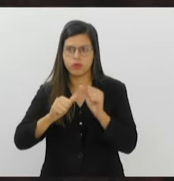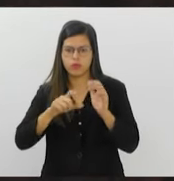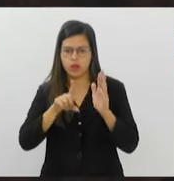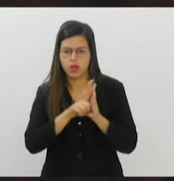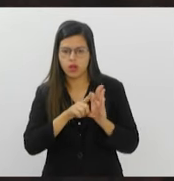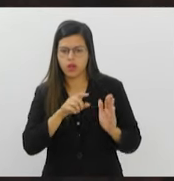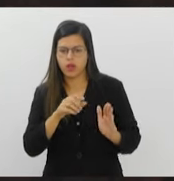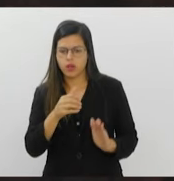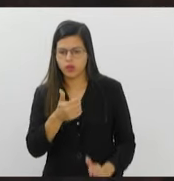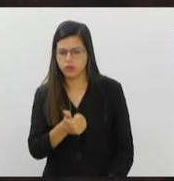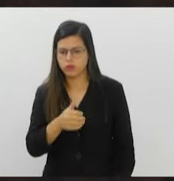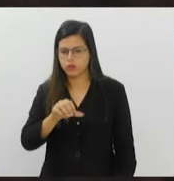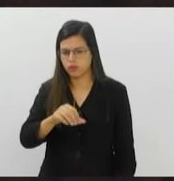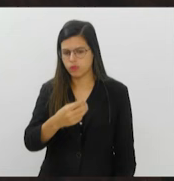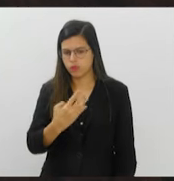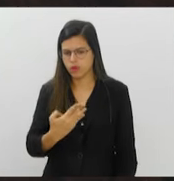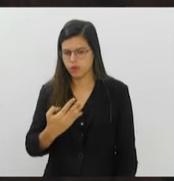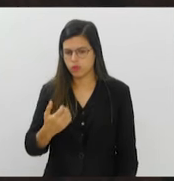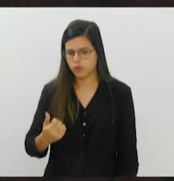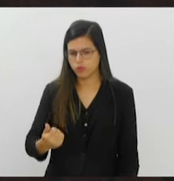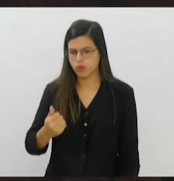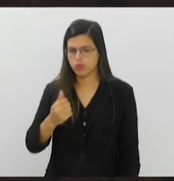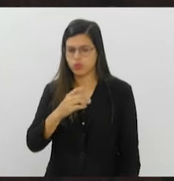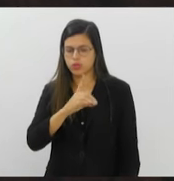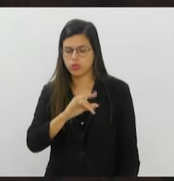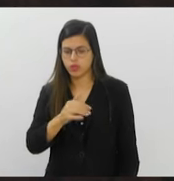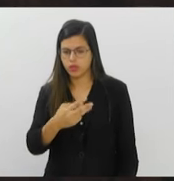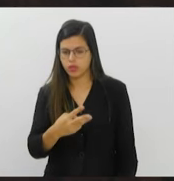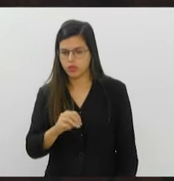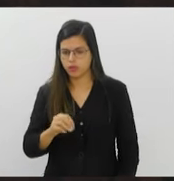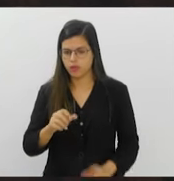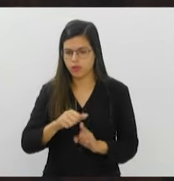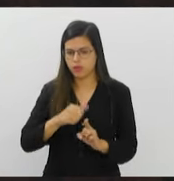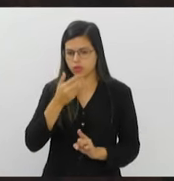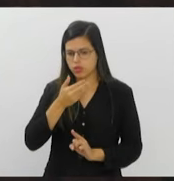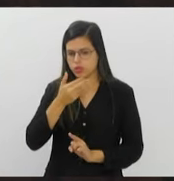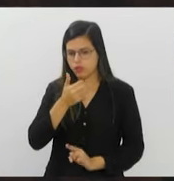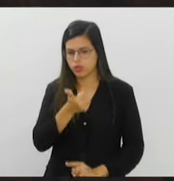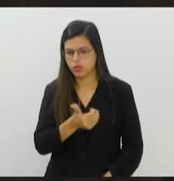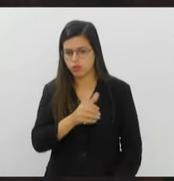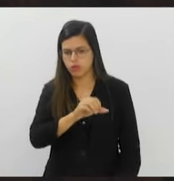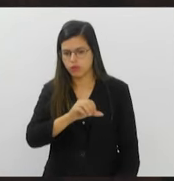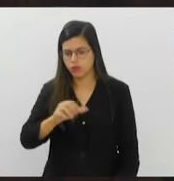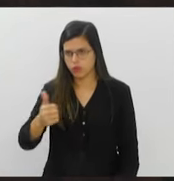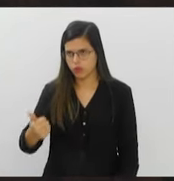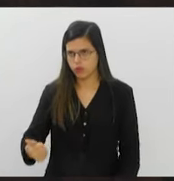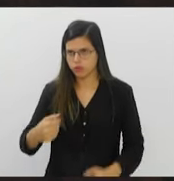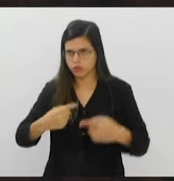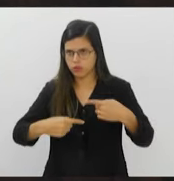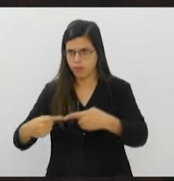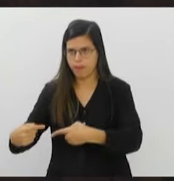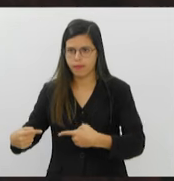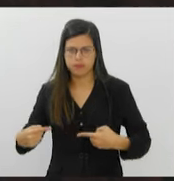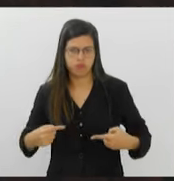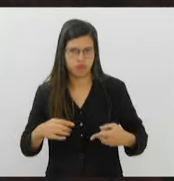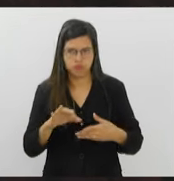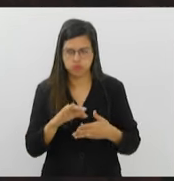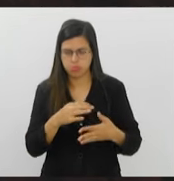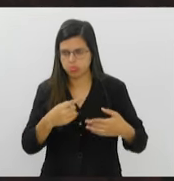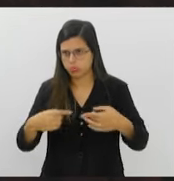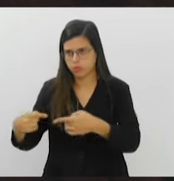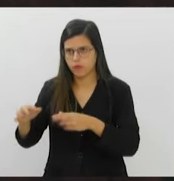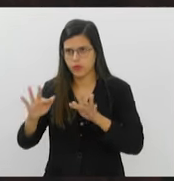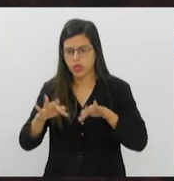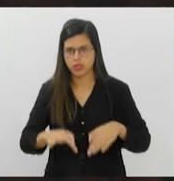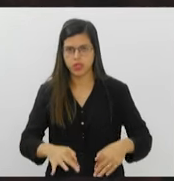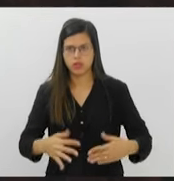número 1941 de 30 de dezembro de 91. Em discussão. Não havendo quem queira discutir,